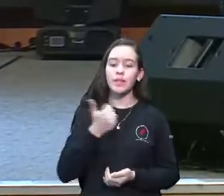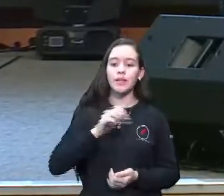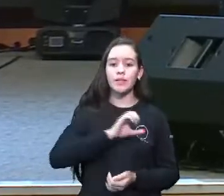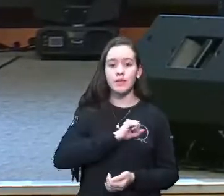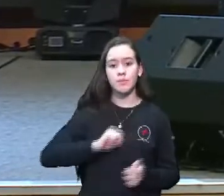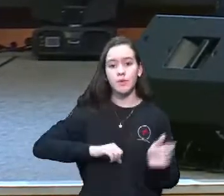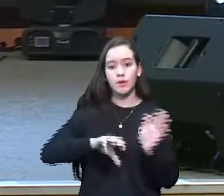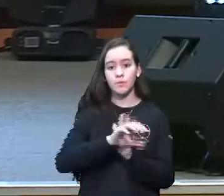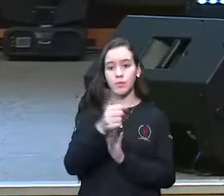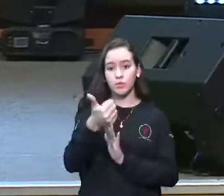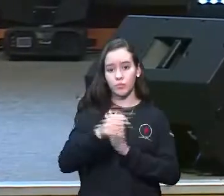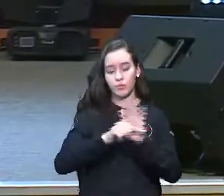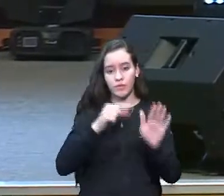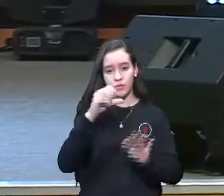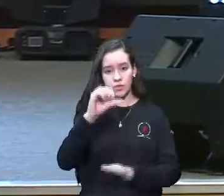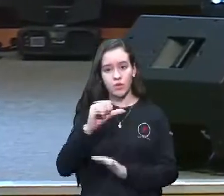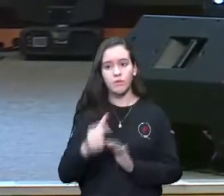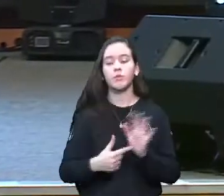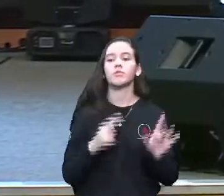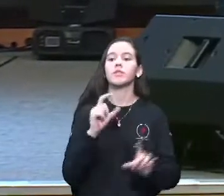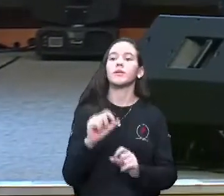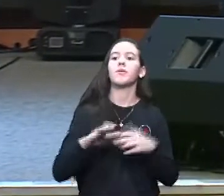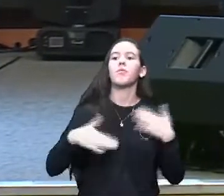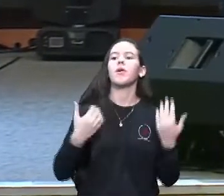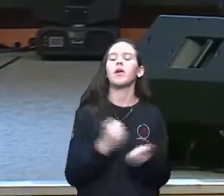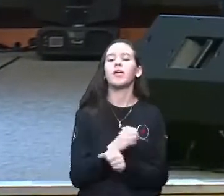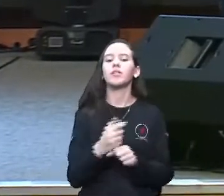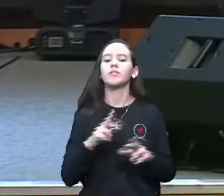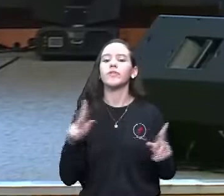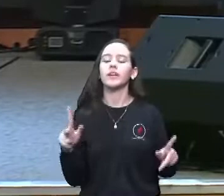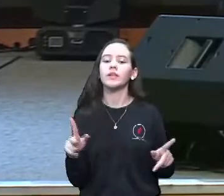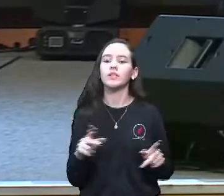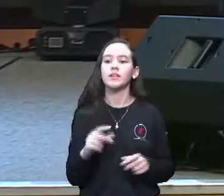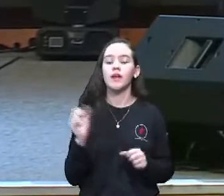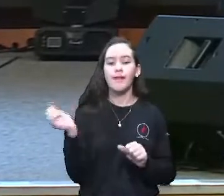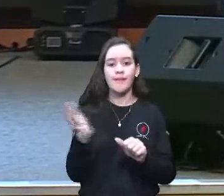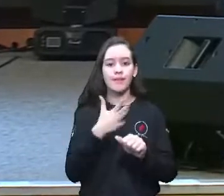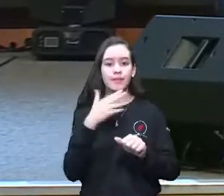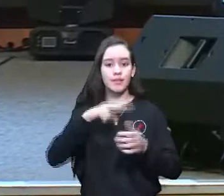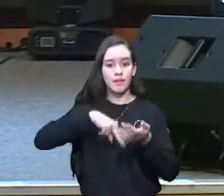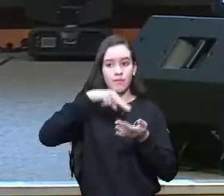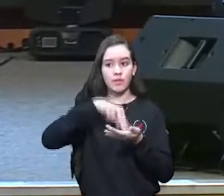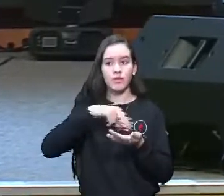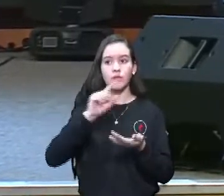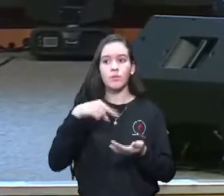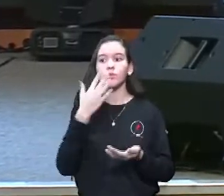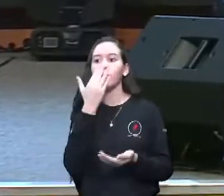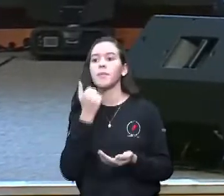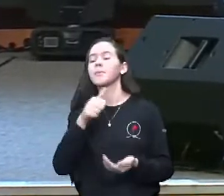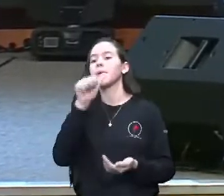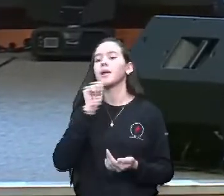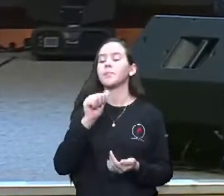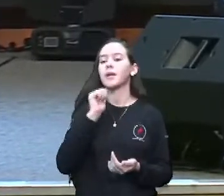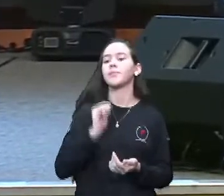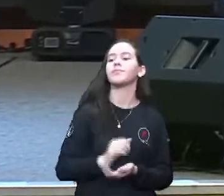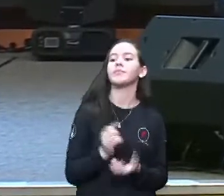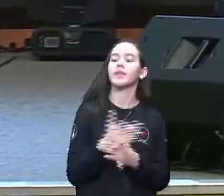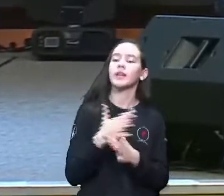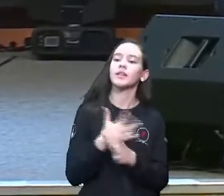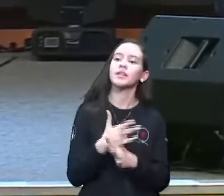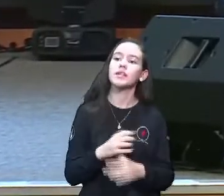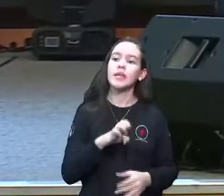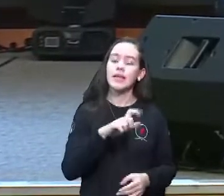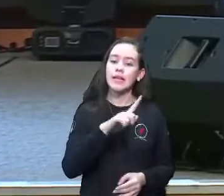1, versículo 9. Qual foi o ano diferente? Então Ana se levantou, depois que comeram e beberam em Siló, e Eli, o